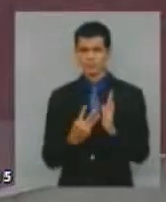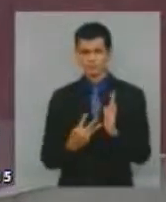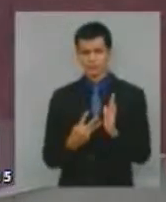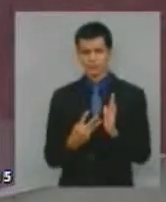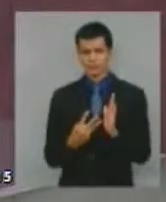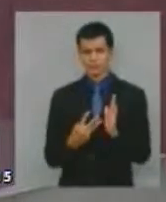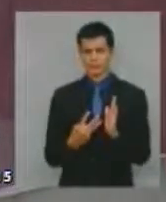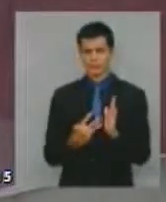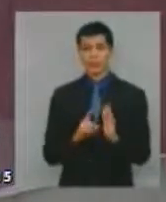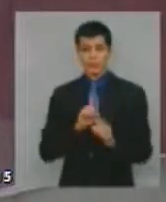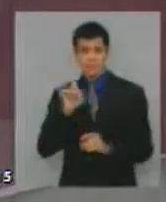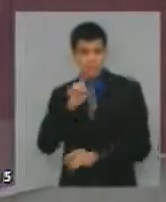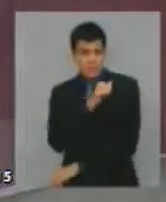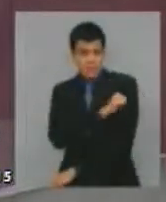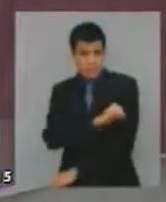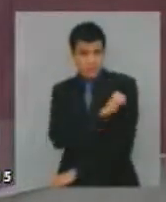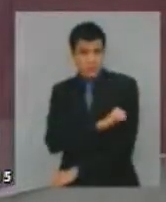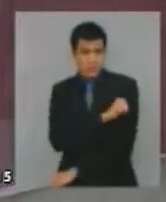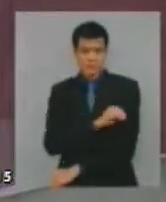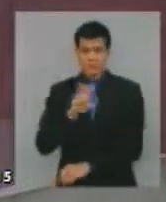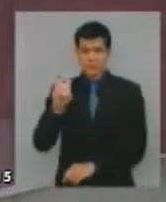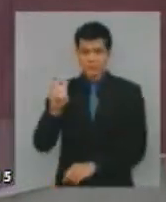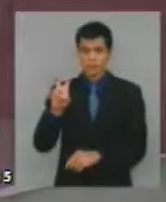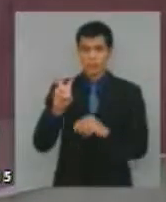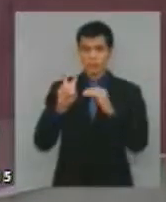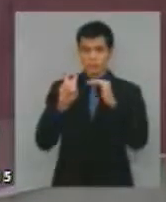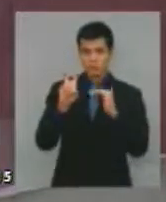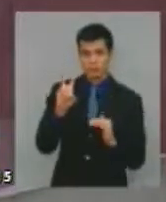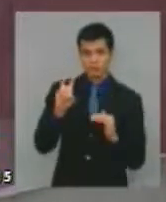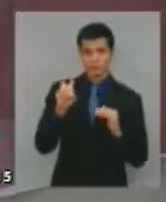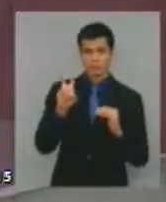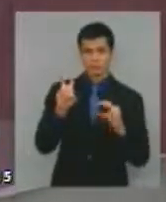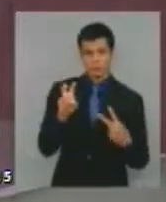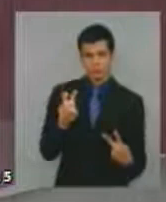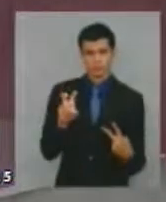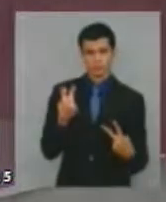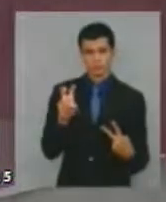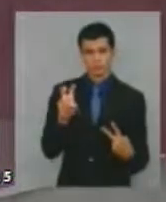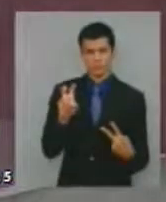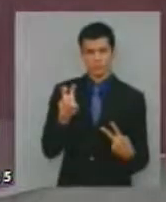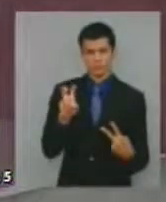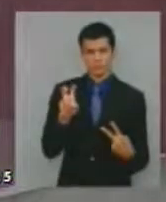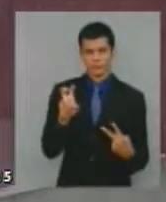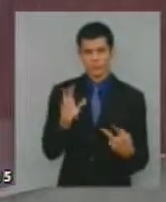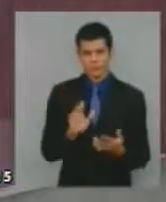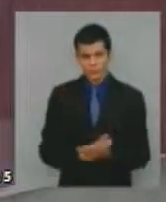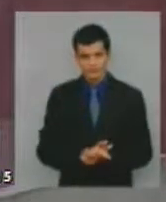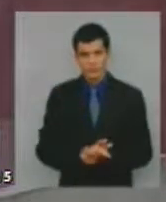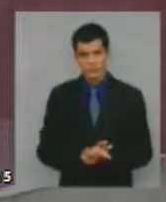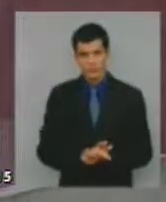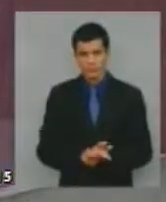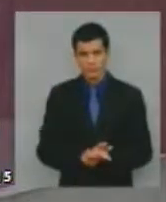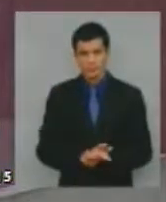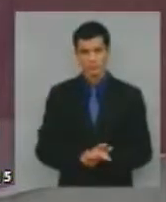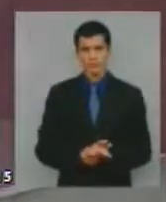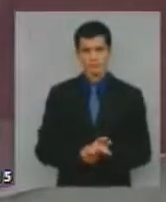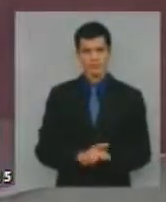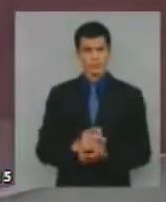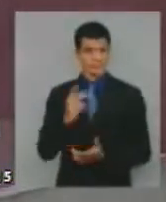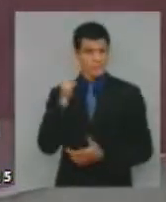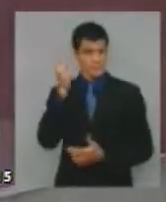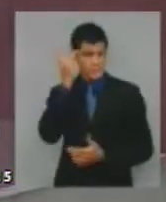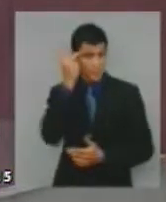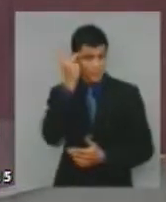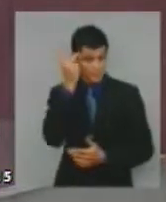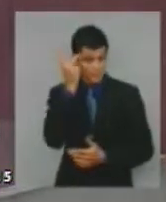era 5,52, baixou para 2,06. São Paulo, capital, falei antes do Estado, agora estou falando de Rio, capital, e São